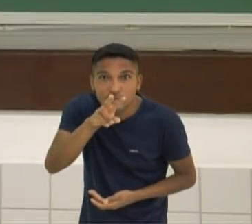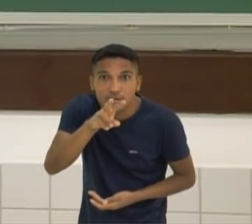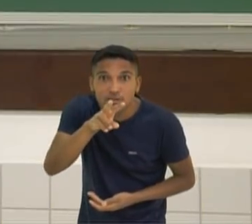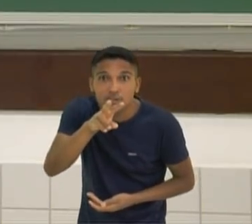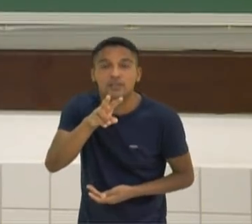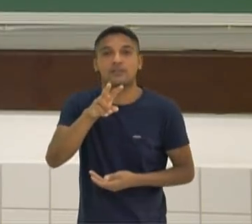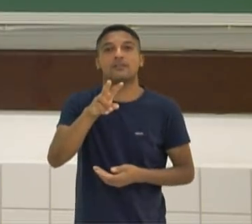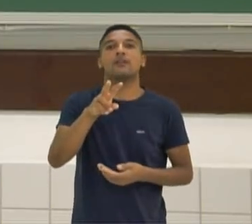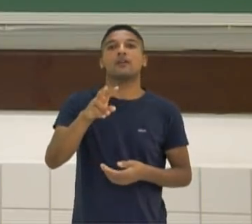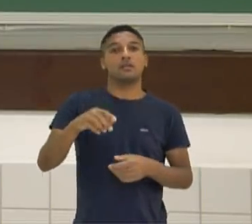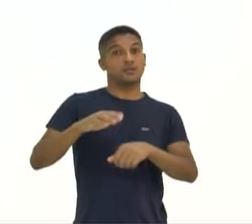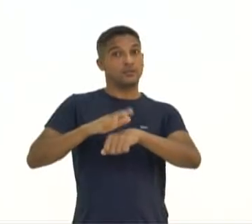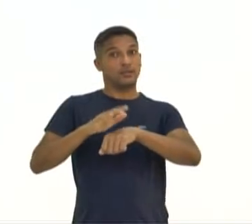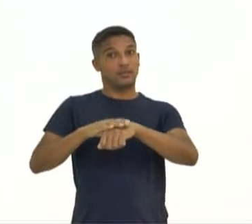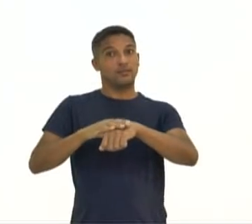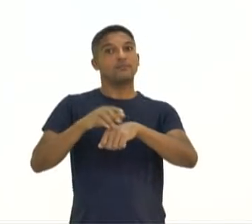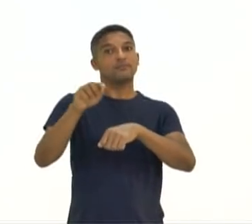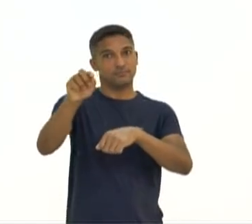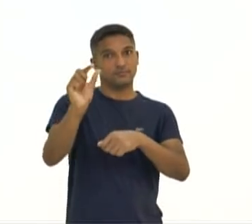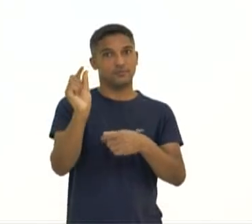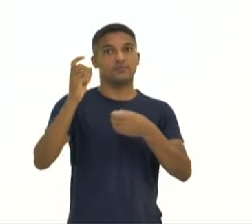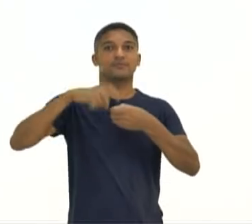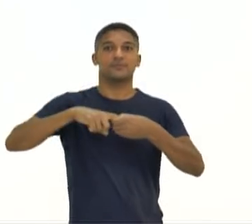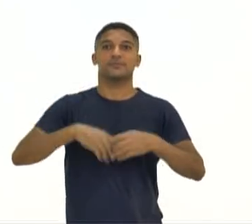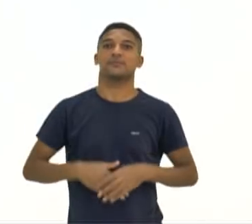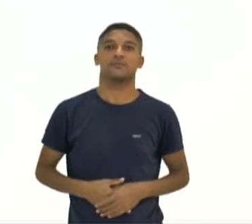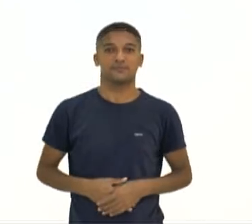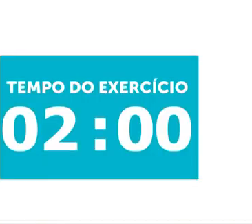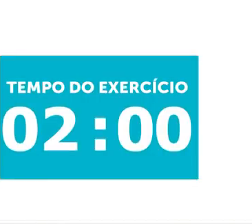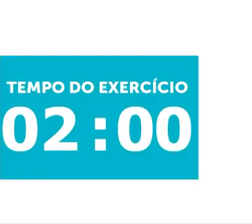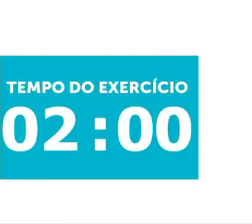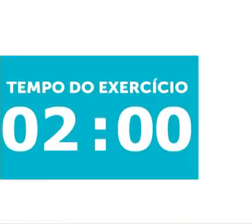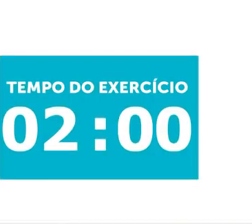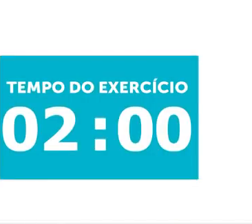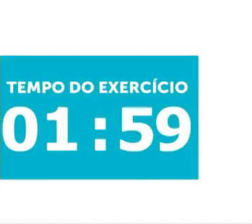para vocês e nós já voltamos.